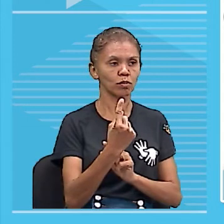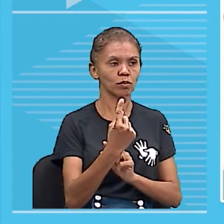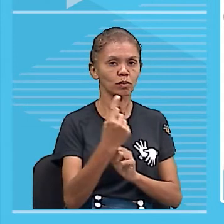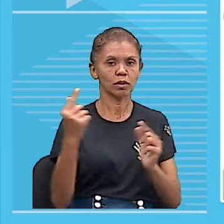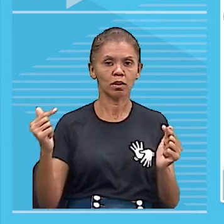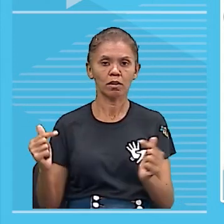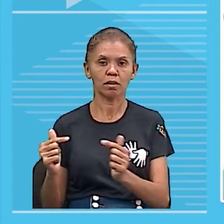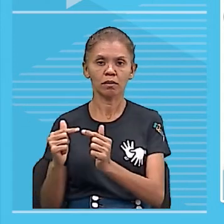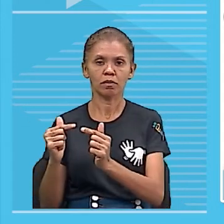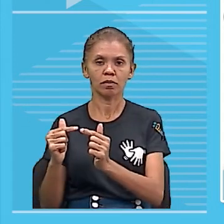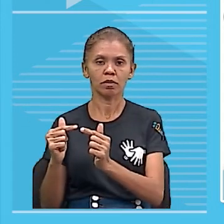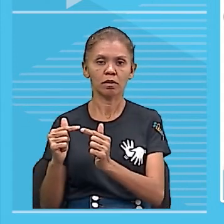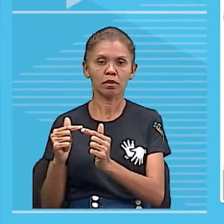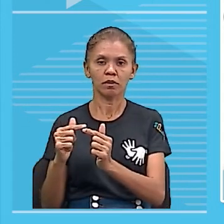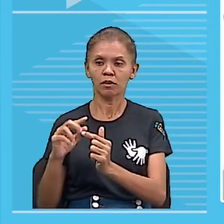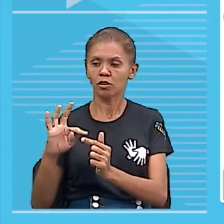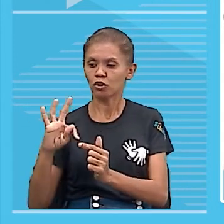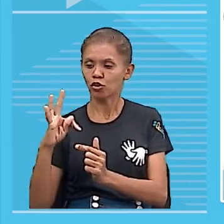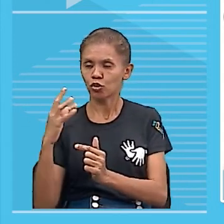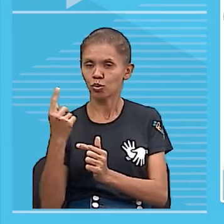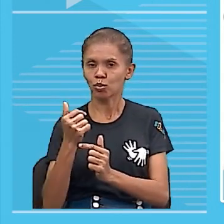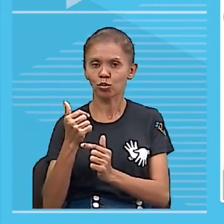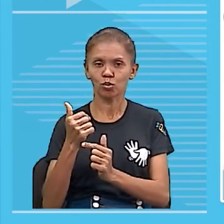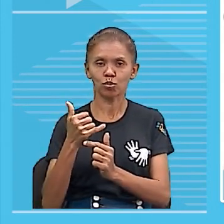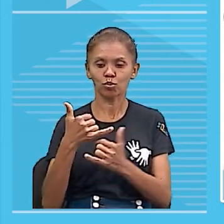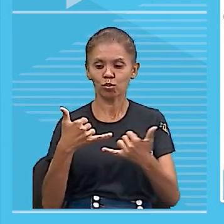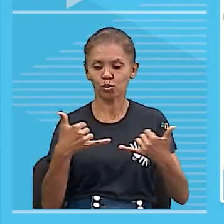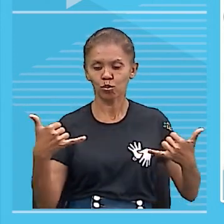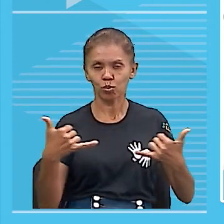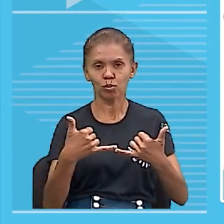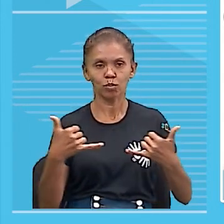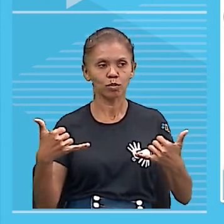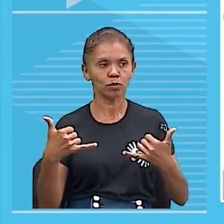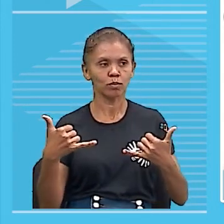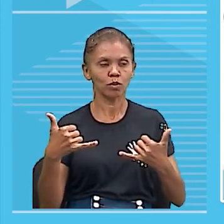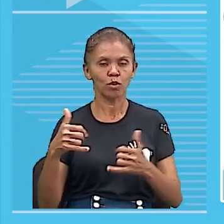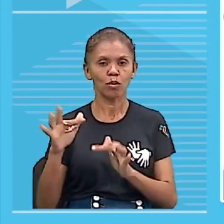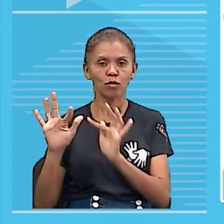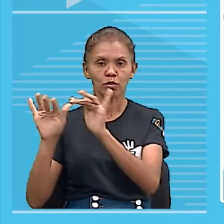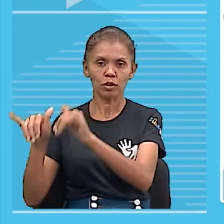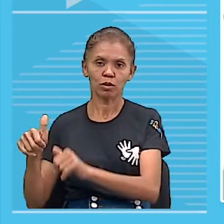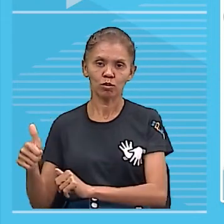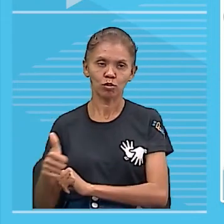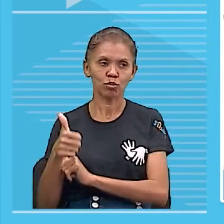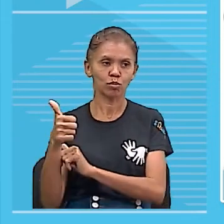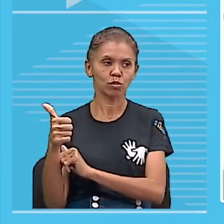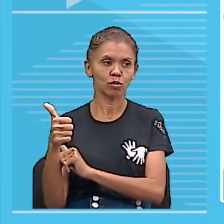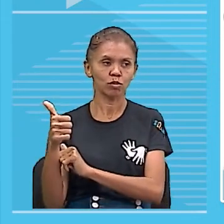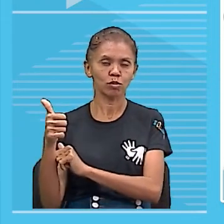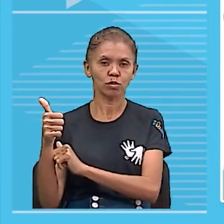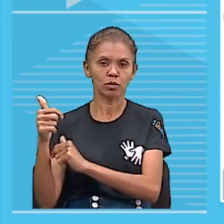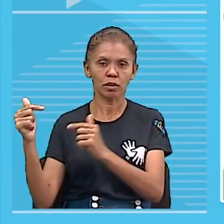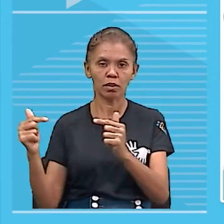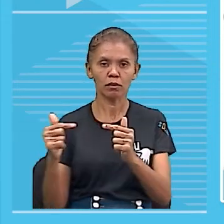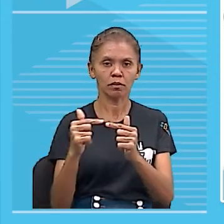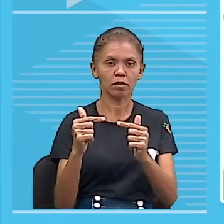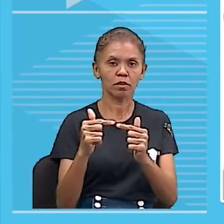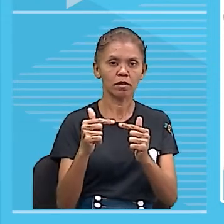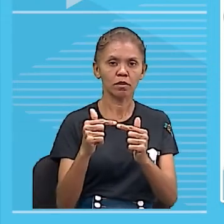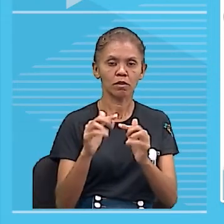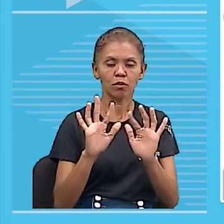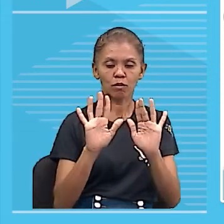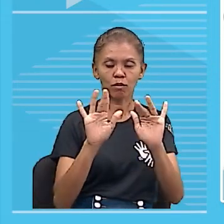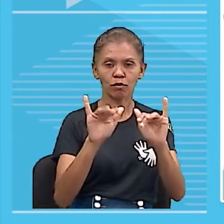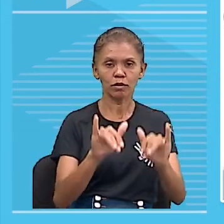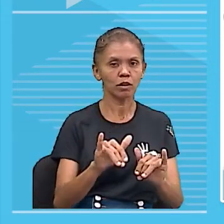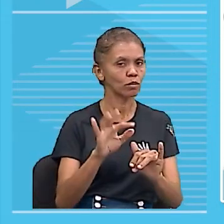é conectado no início de todos os outros o final de um já está conectado com